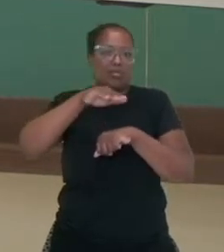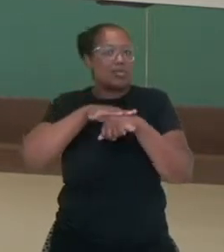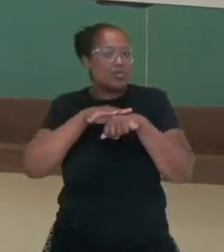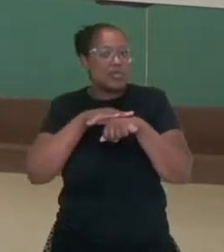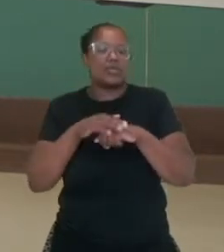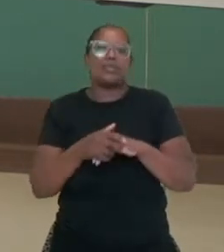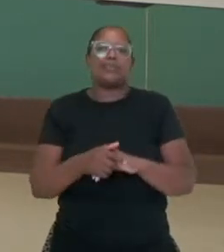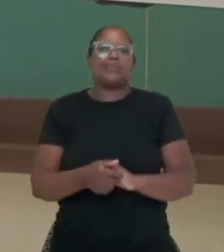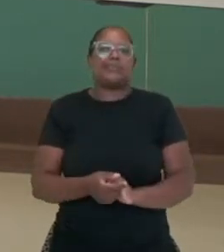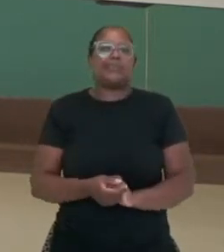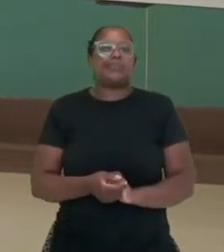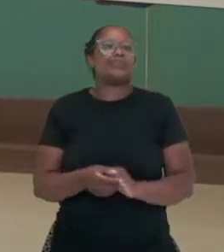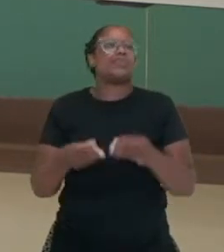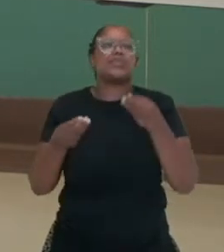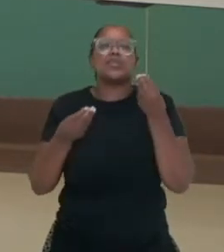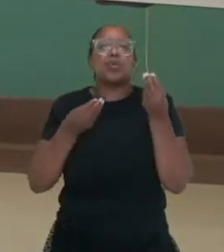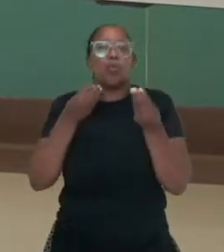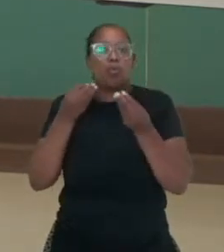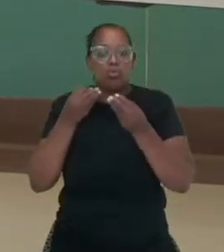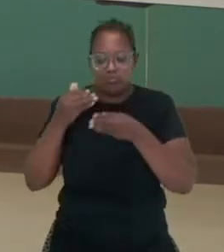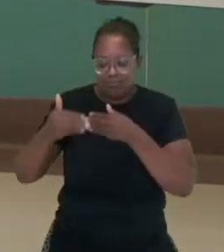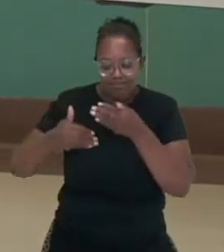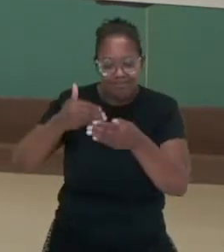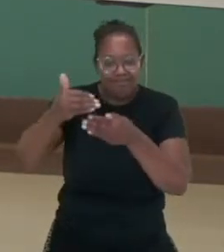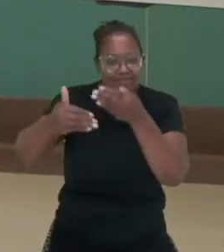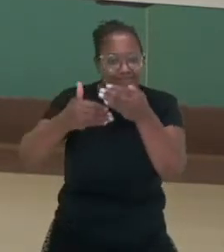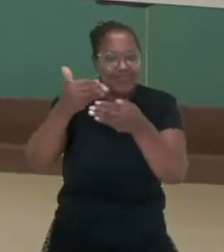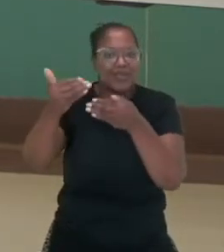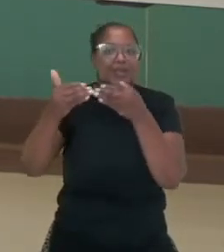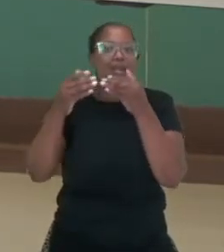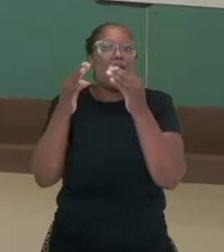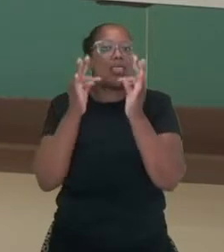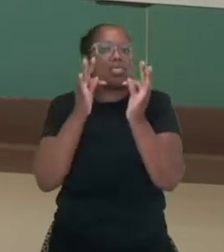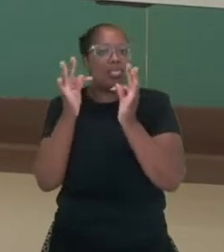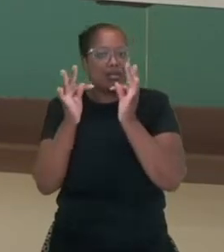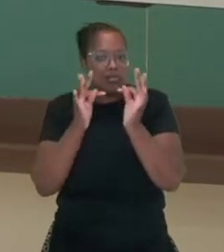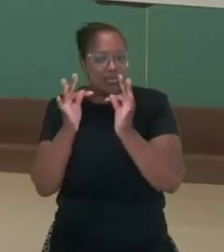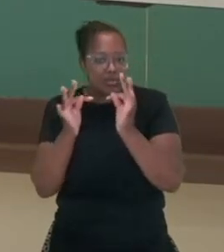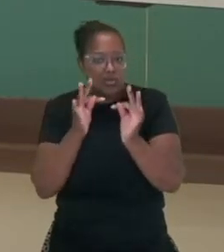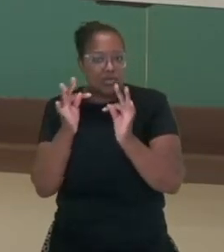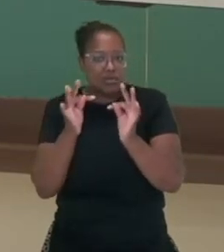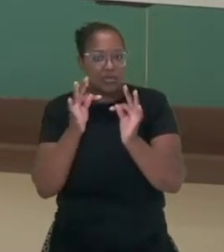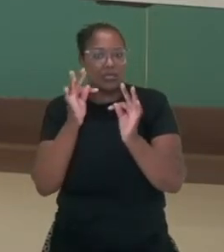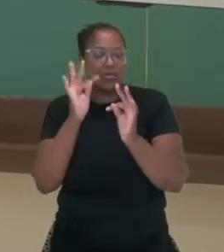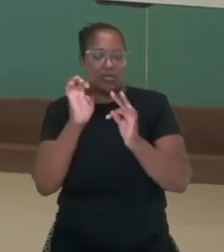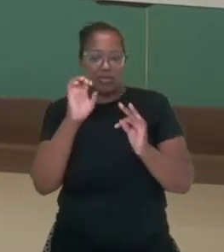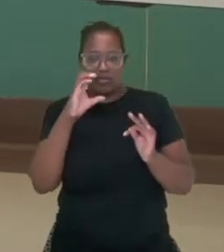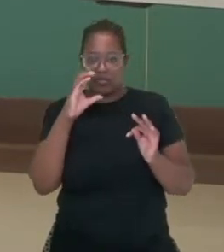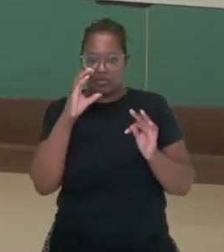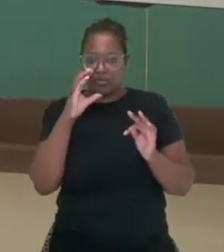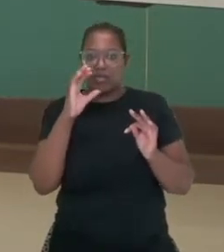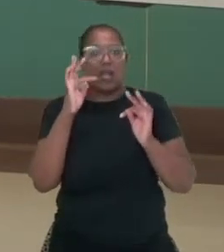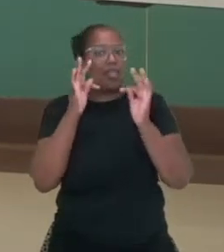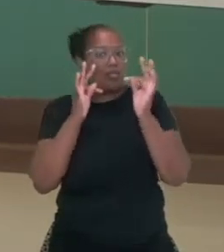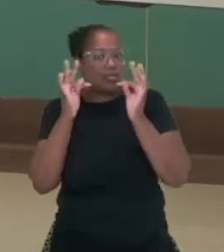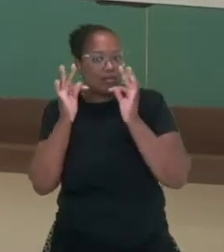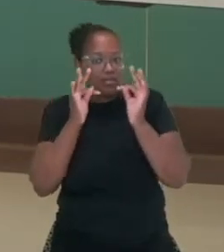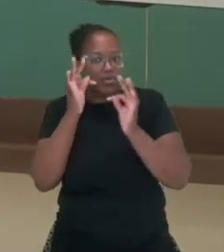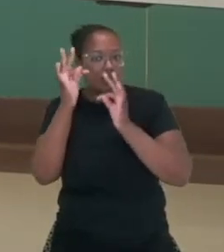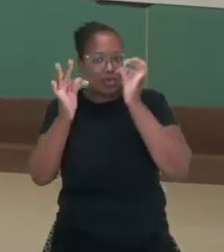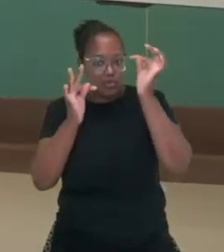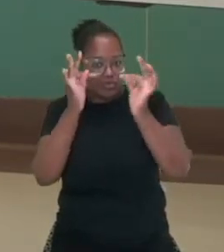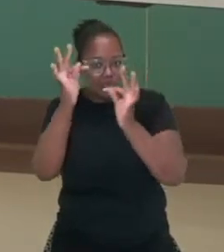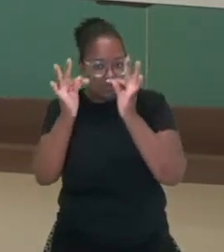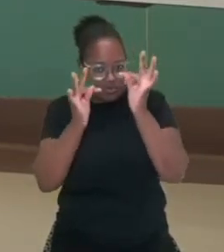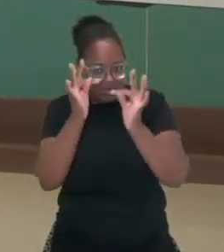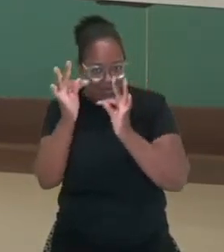tá? Com o avanço tecnológico e seu constante desenvolvimento,